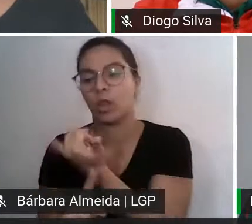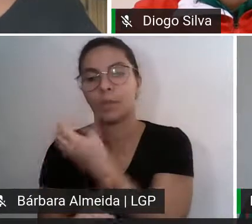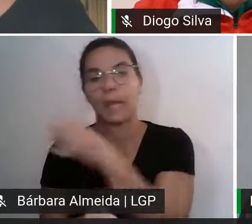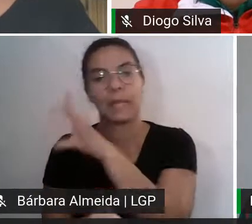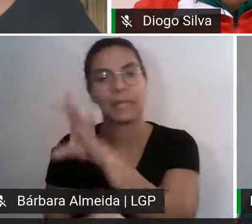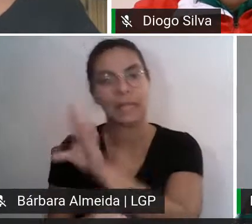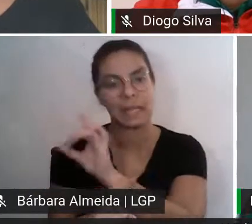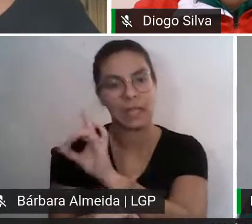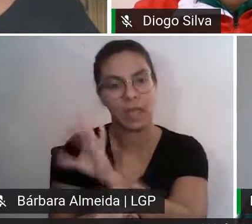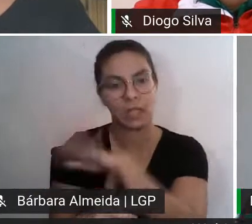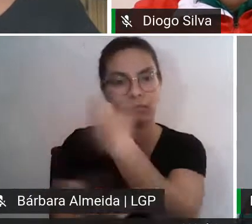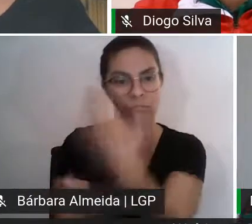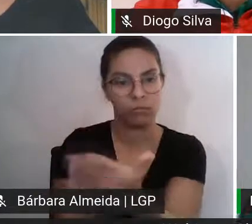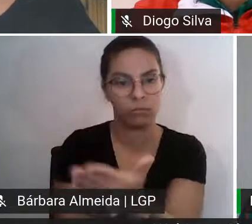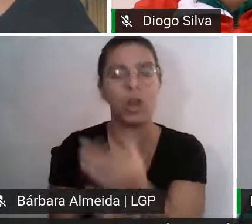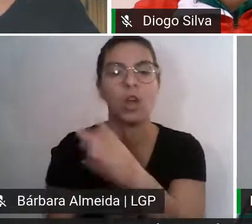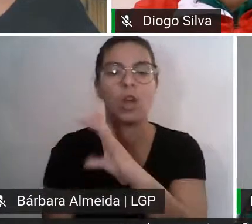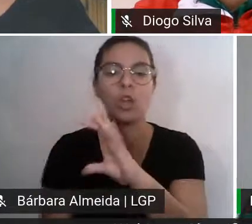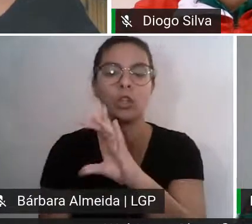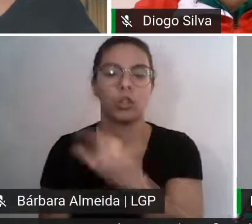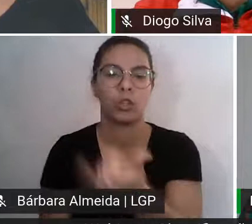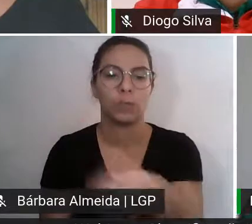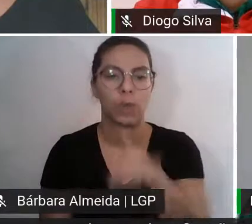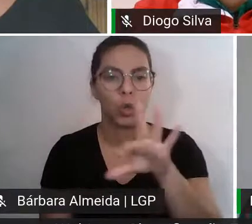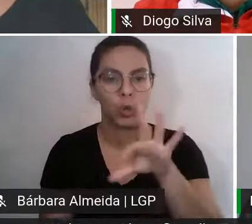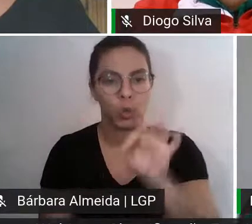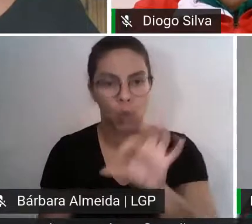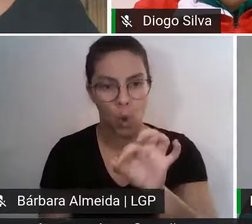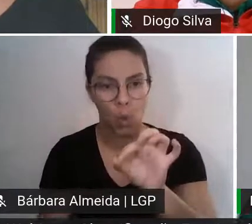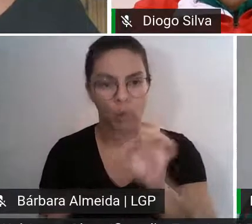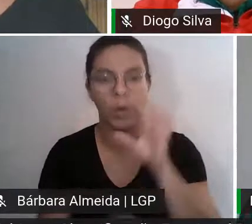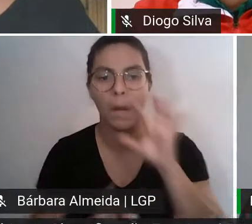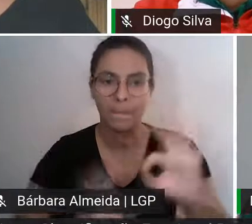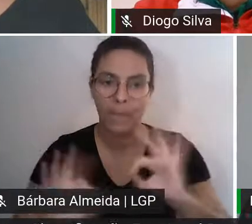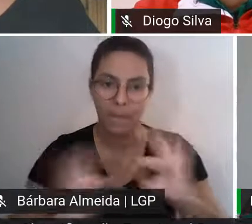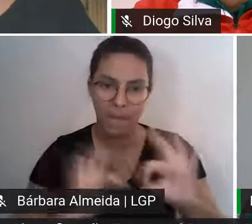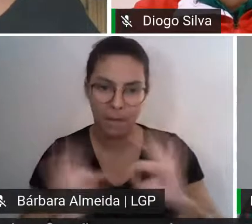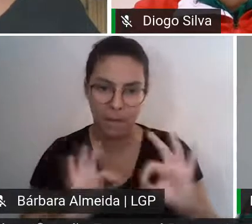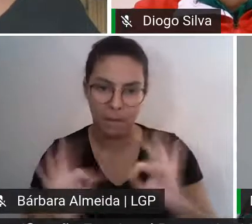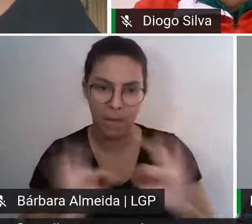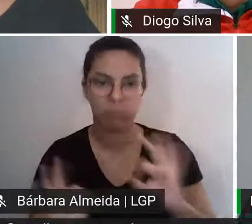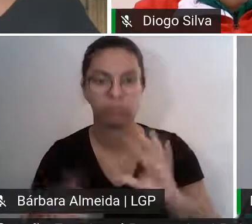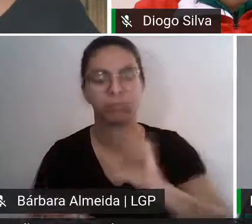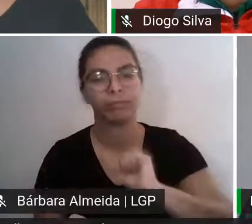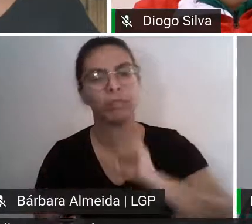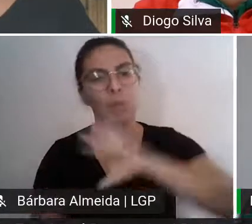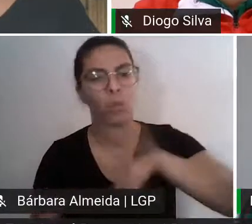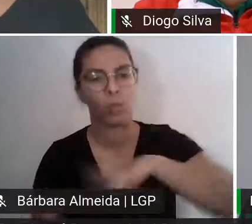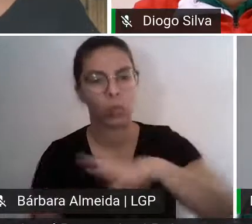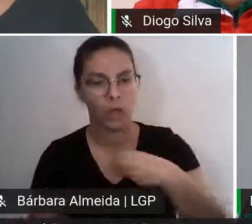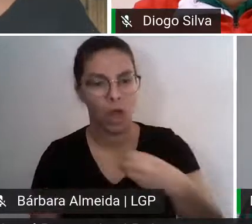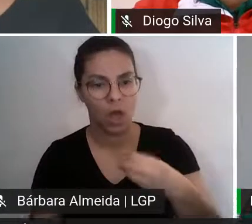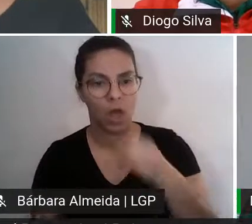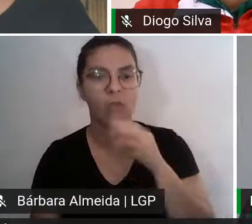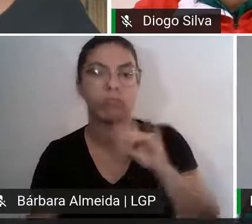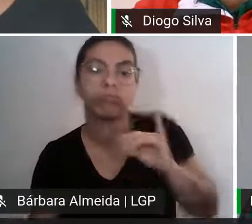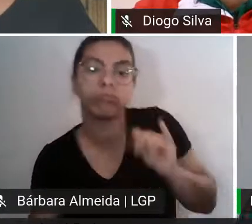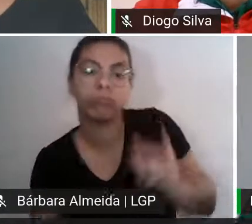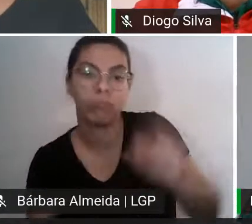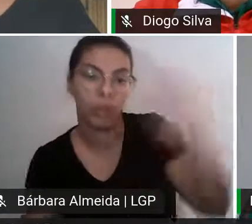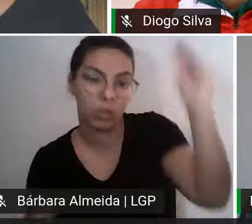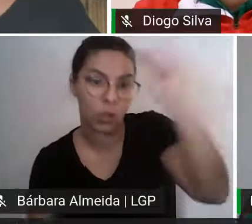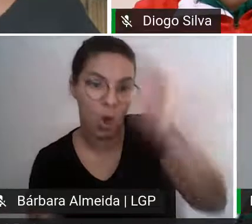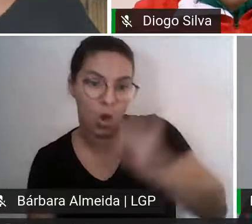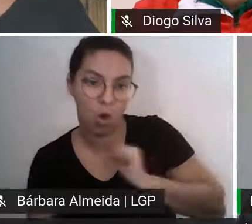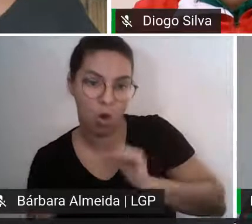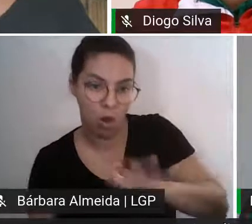fizemos a preparação para o Mundial, uma vez que ia ser realizado aqui em Montemor. E foi aí que eu consegui entrar no projeto